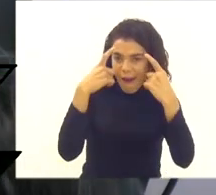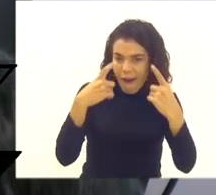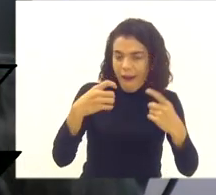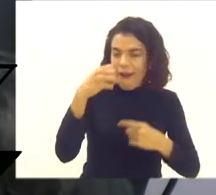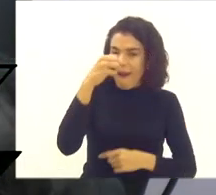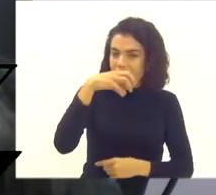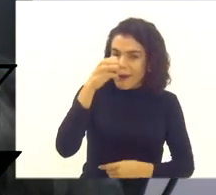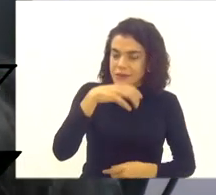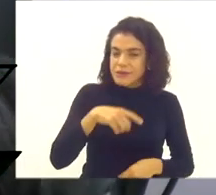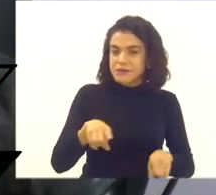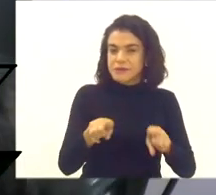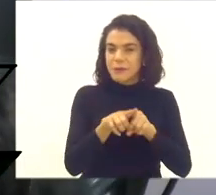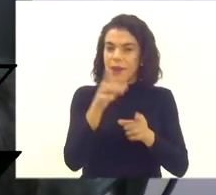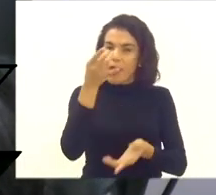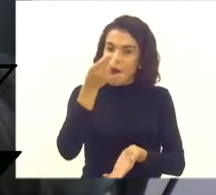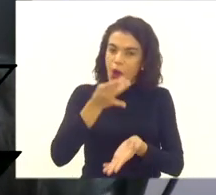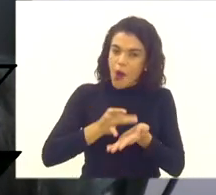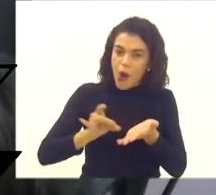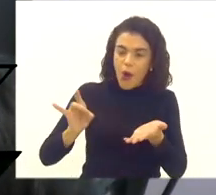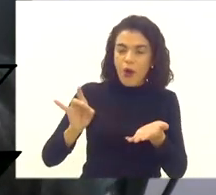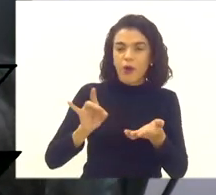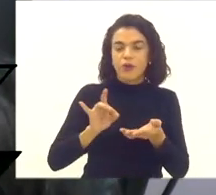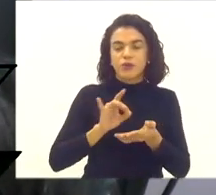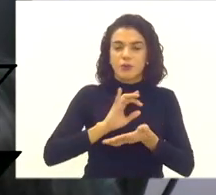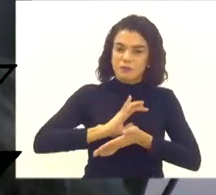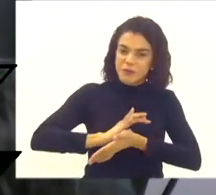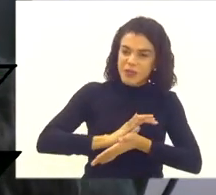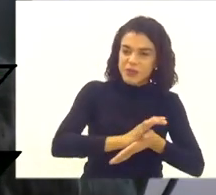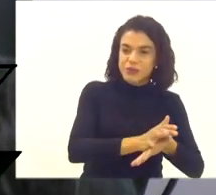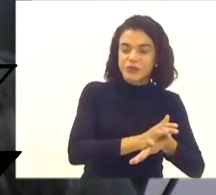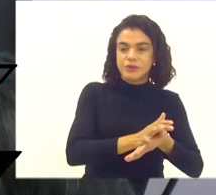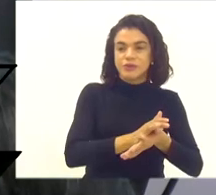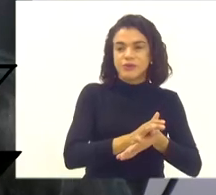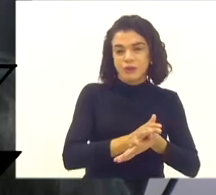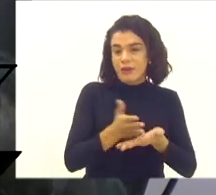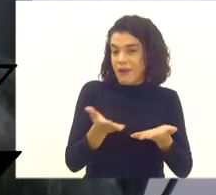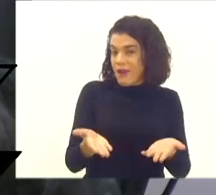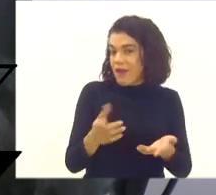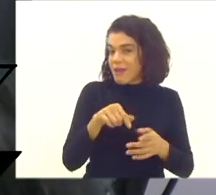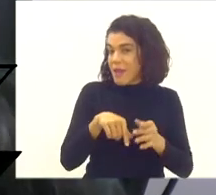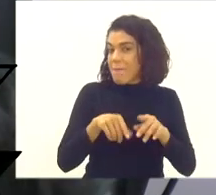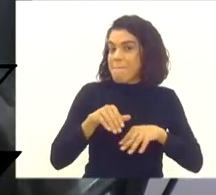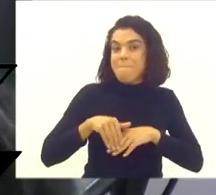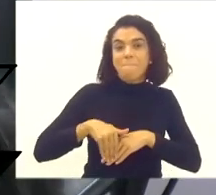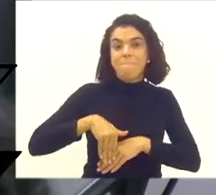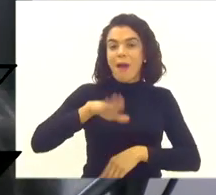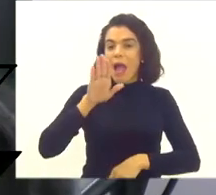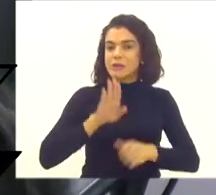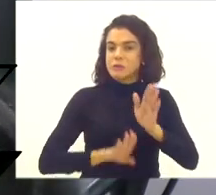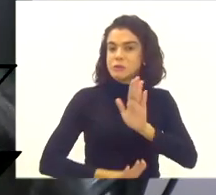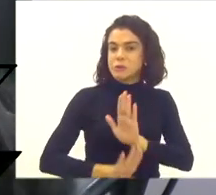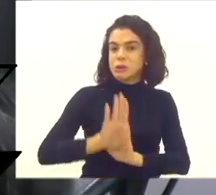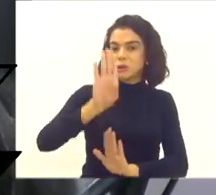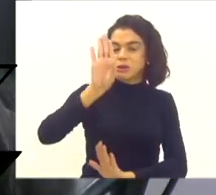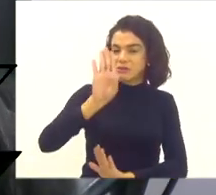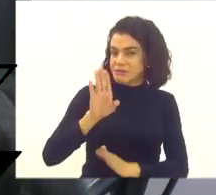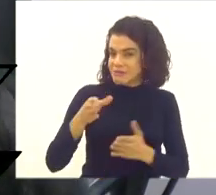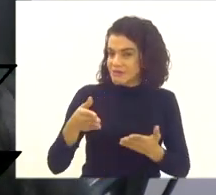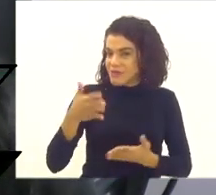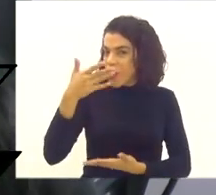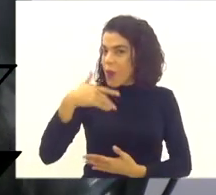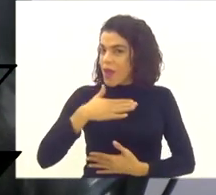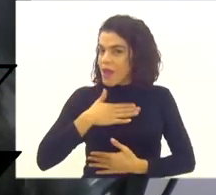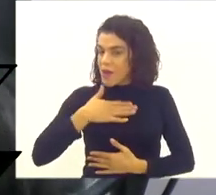O que é odioso o que é preconceituoso é aquilo que tem maior engajamento né então eu